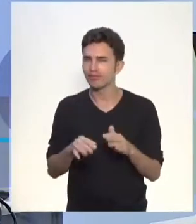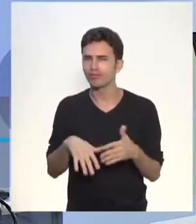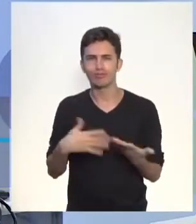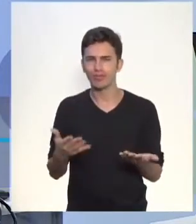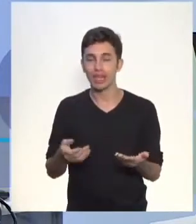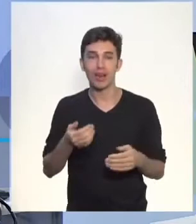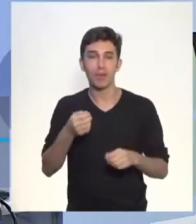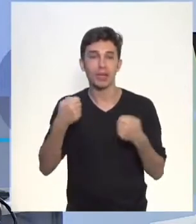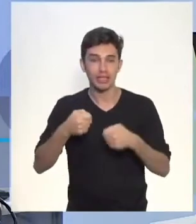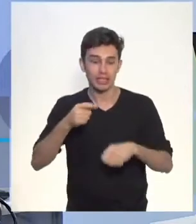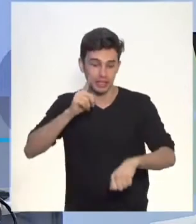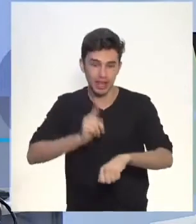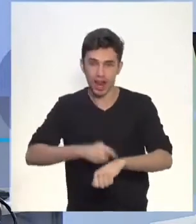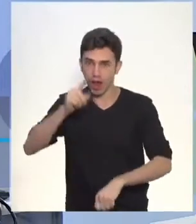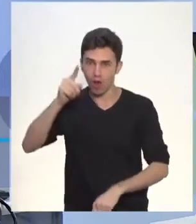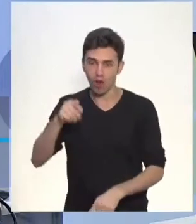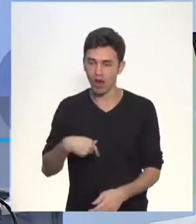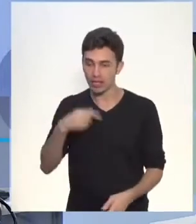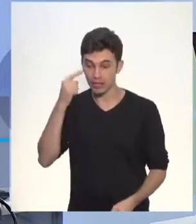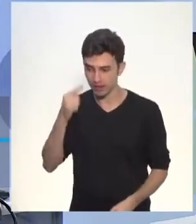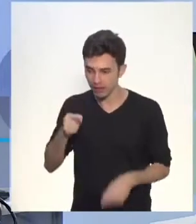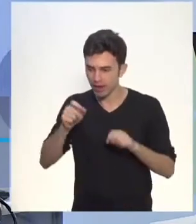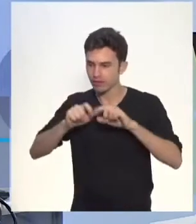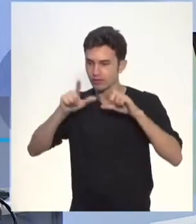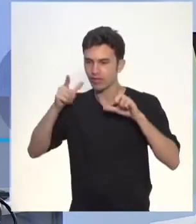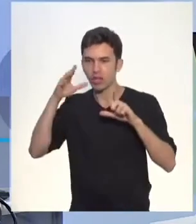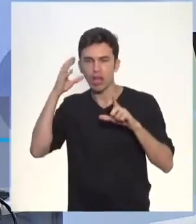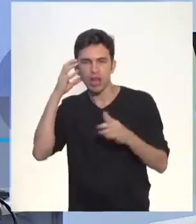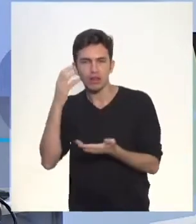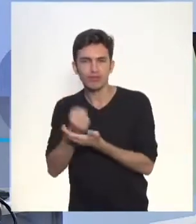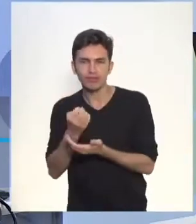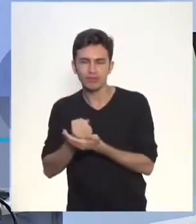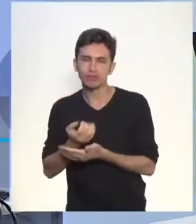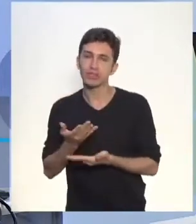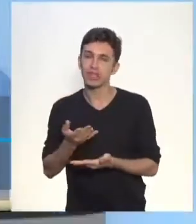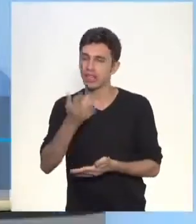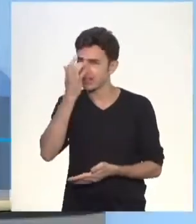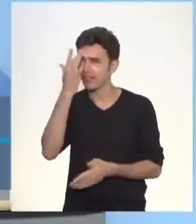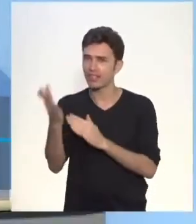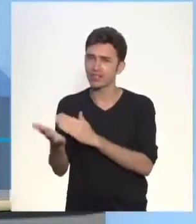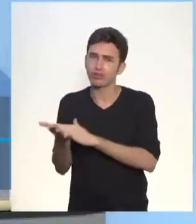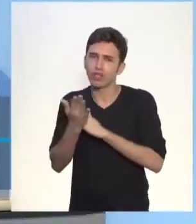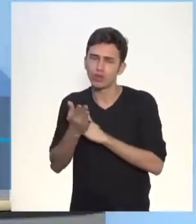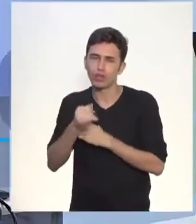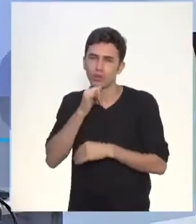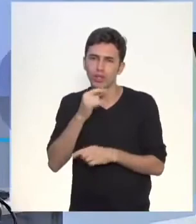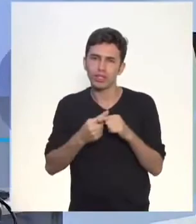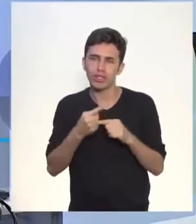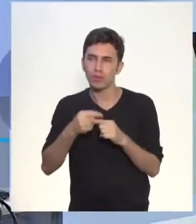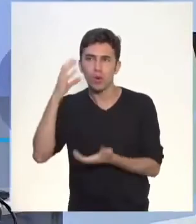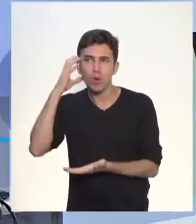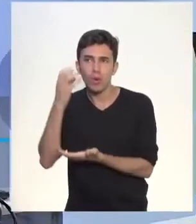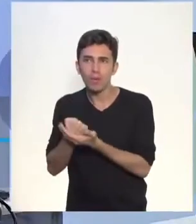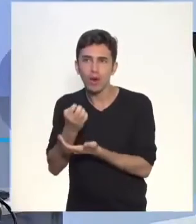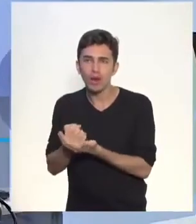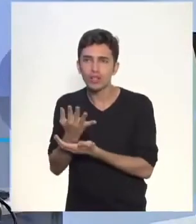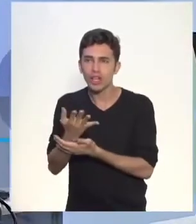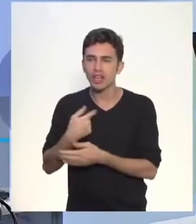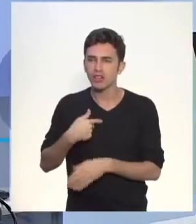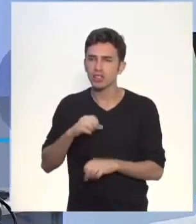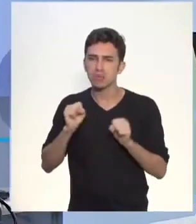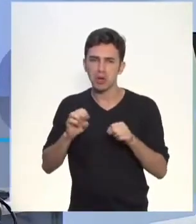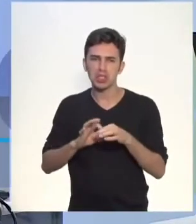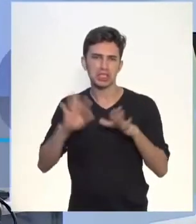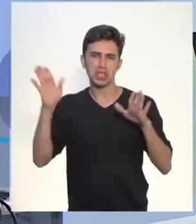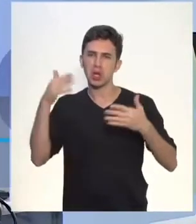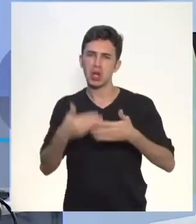mão. E os podcasts e os videocasts acabam auxiliando nisso, até no transporte público, né, Pro? Exatamente. A gente o tempo todo ali ouvindo,